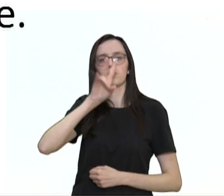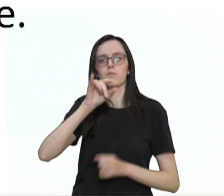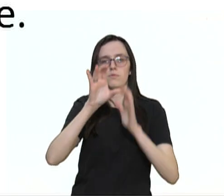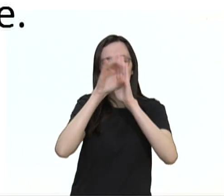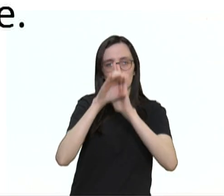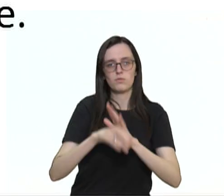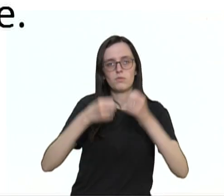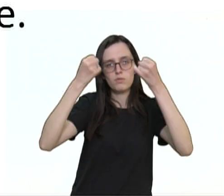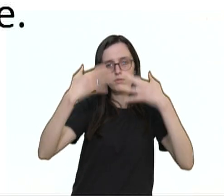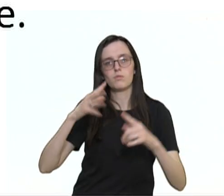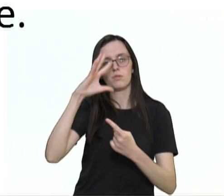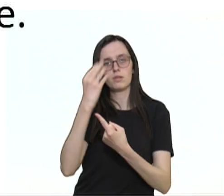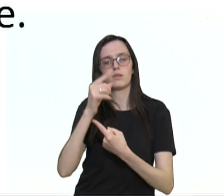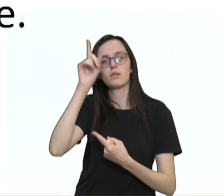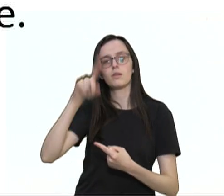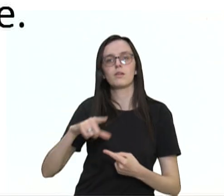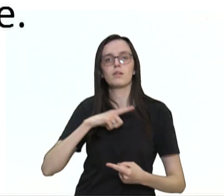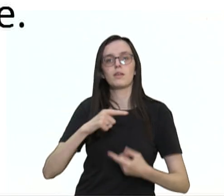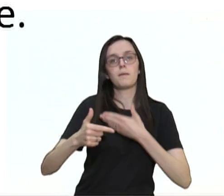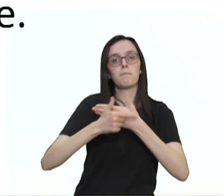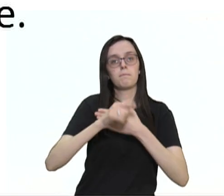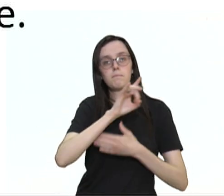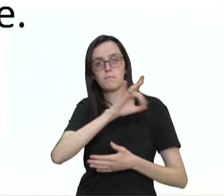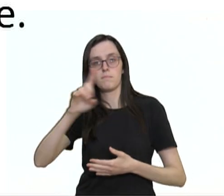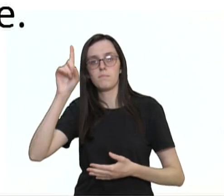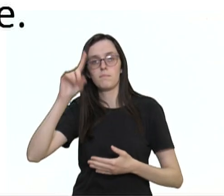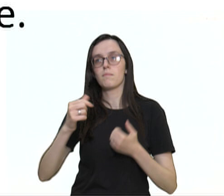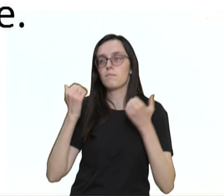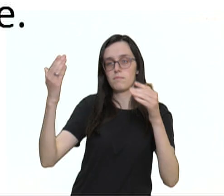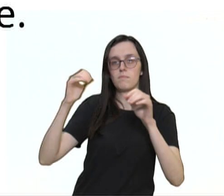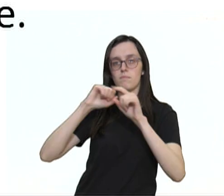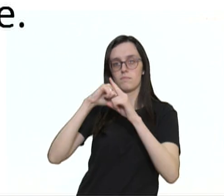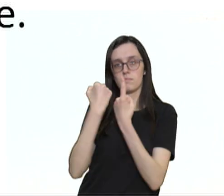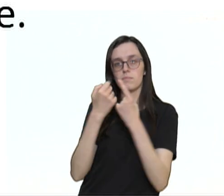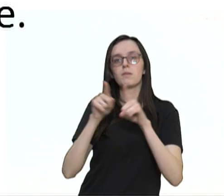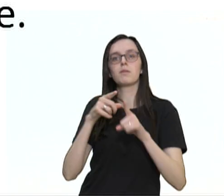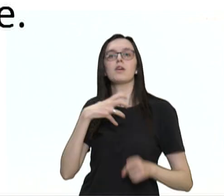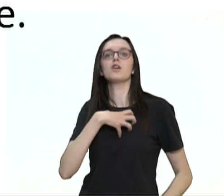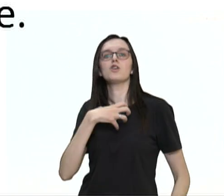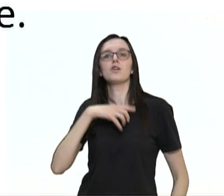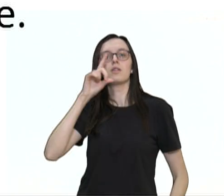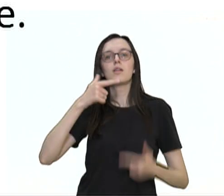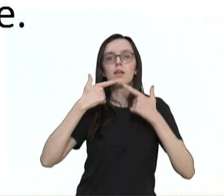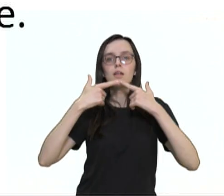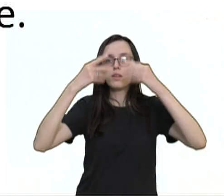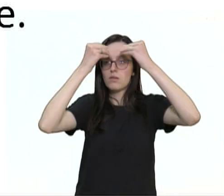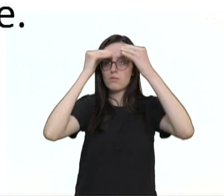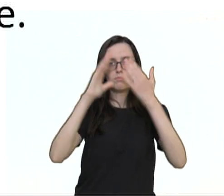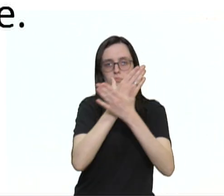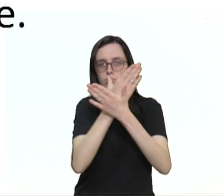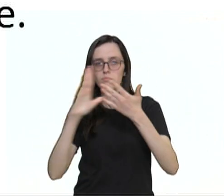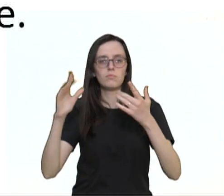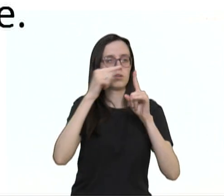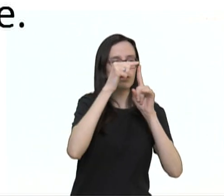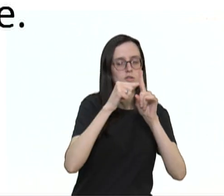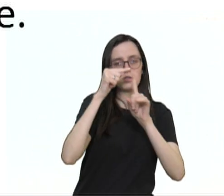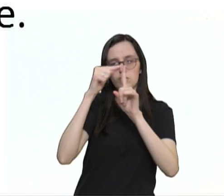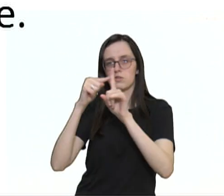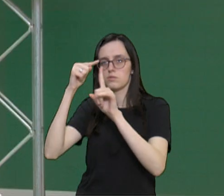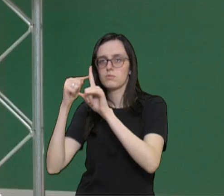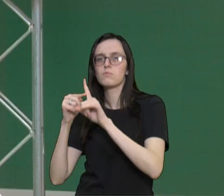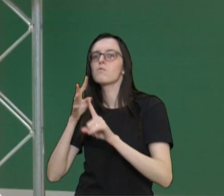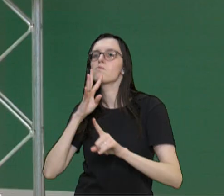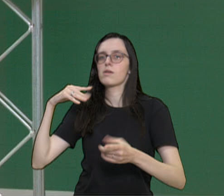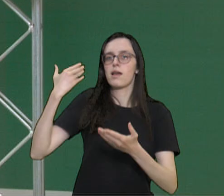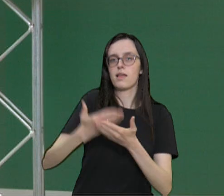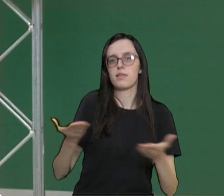conceituar a arte através de sua função para a sociedade e forma de linguagem, classificá-las quanto aos seus tipos conhecidos até hoje.